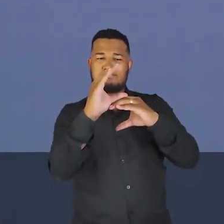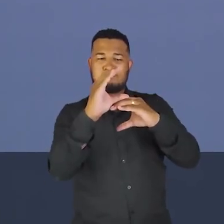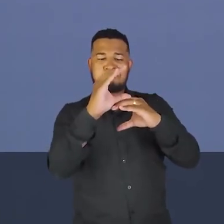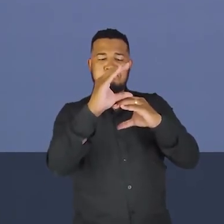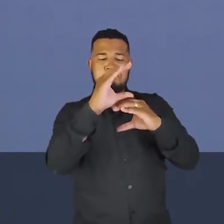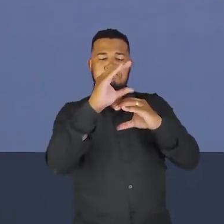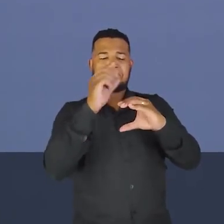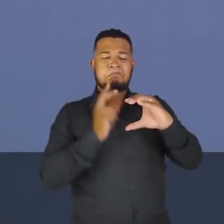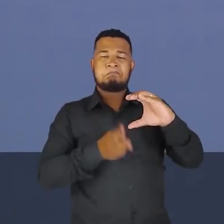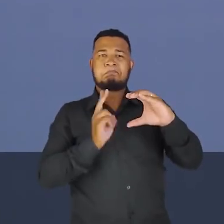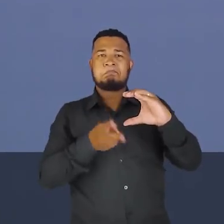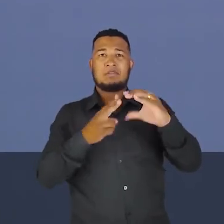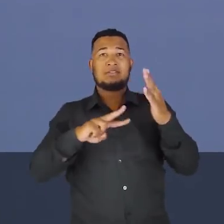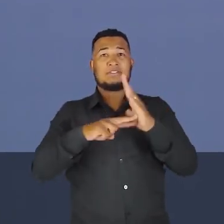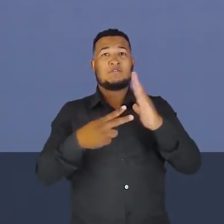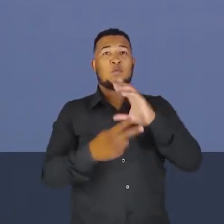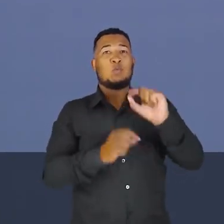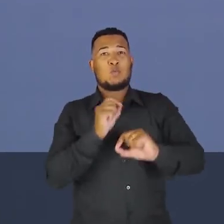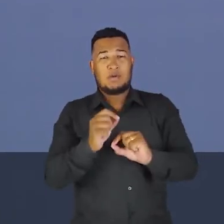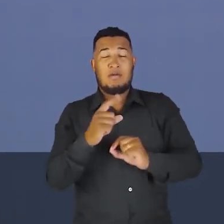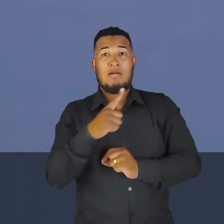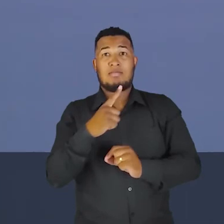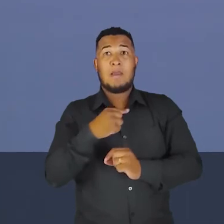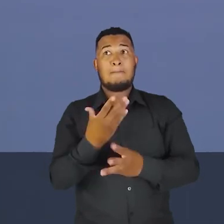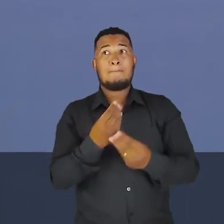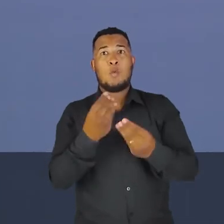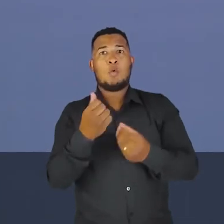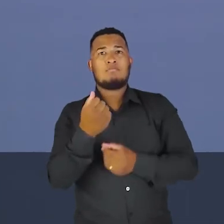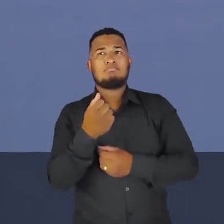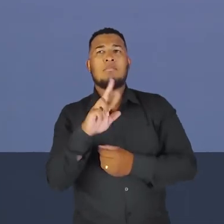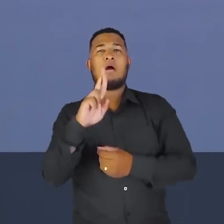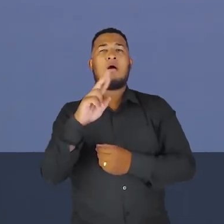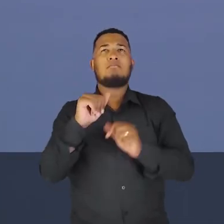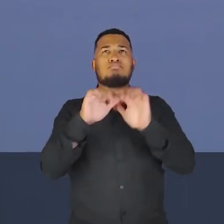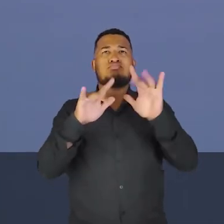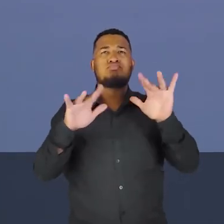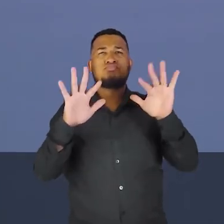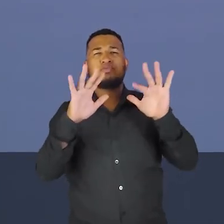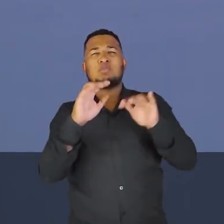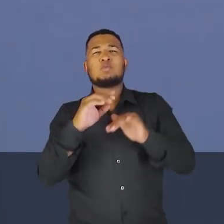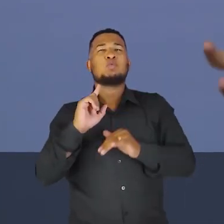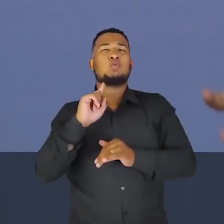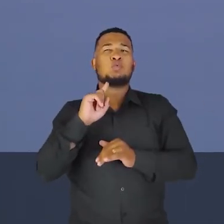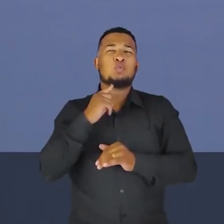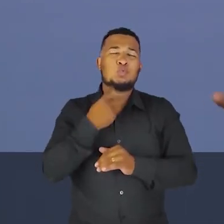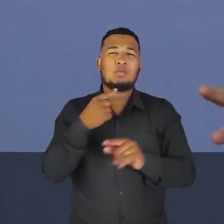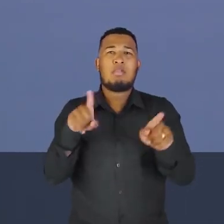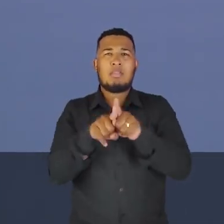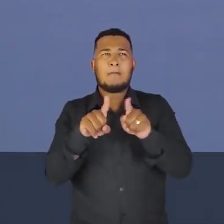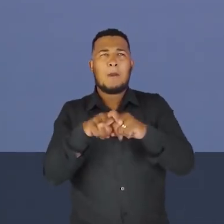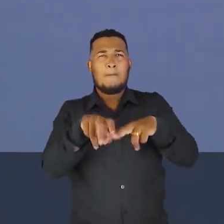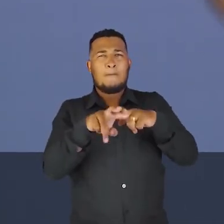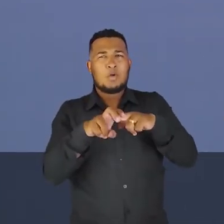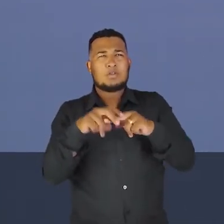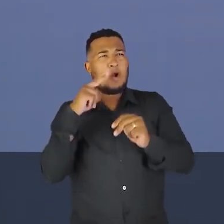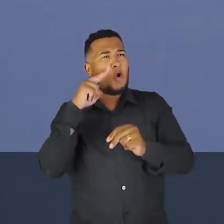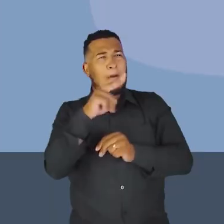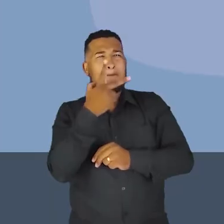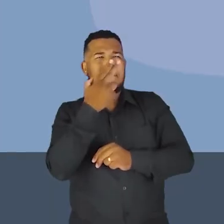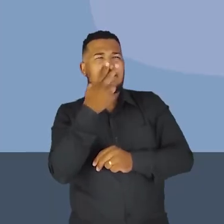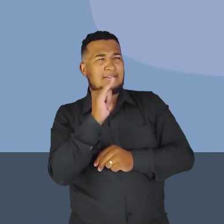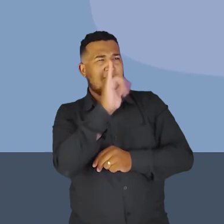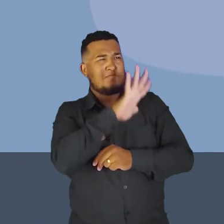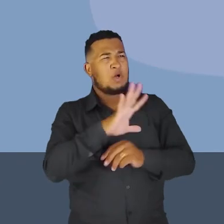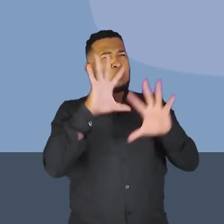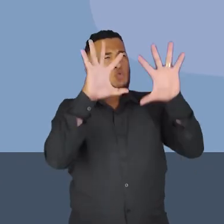movimenta, ele concentra muitos gases tóxicos. Fica aquela neblina, aquela paisagem escura, naquela imagem escura. Isso